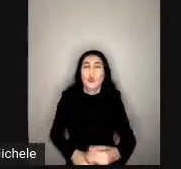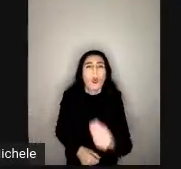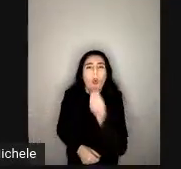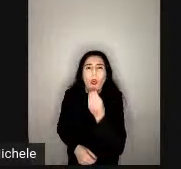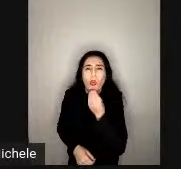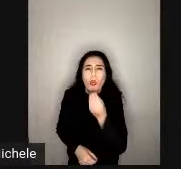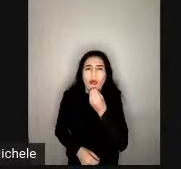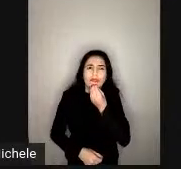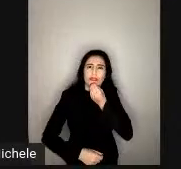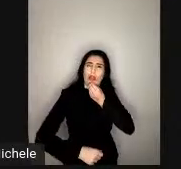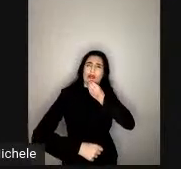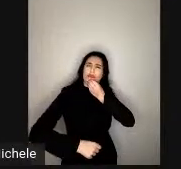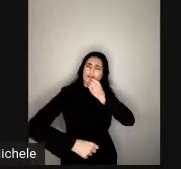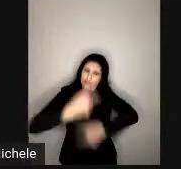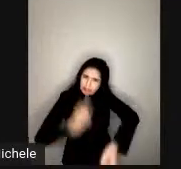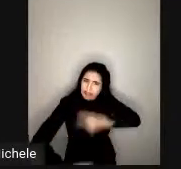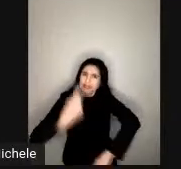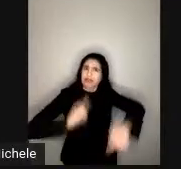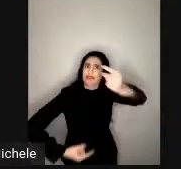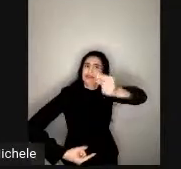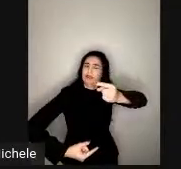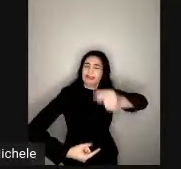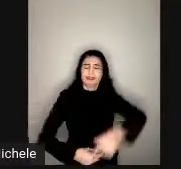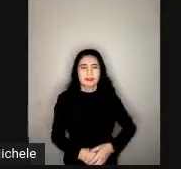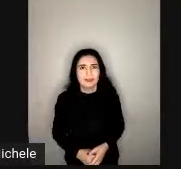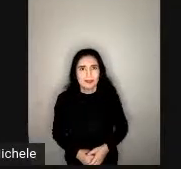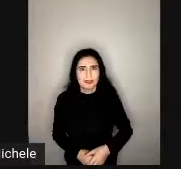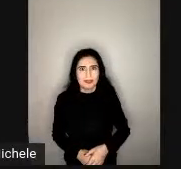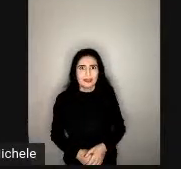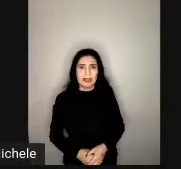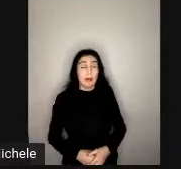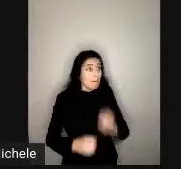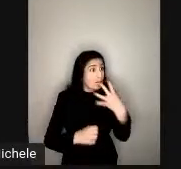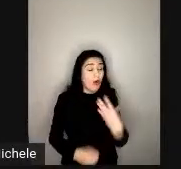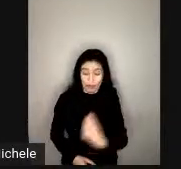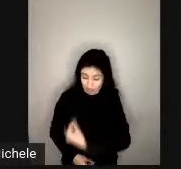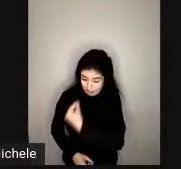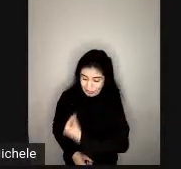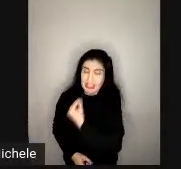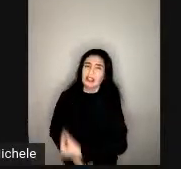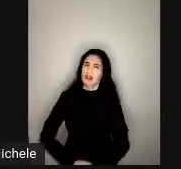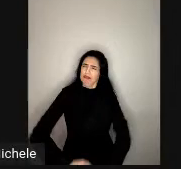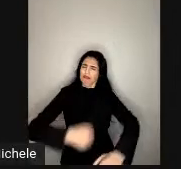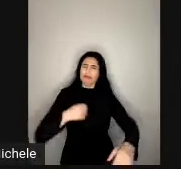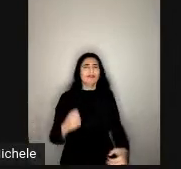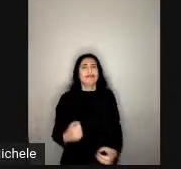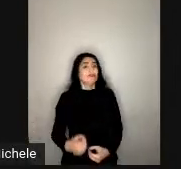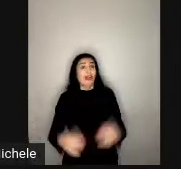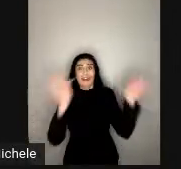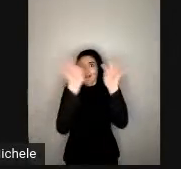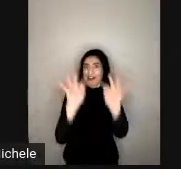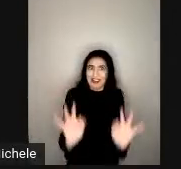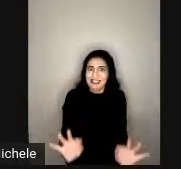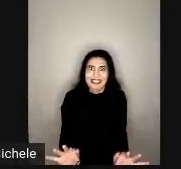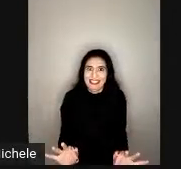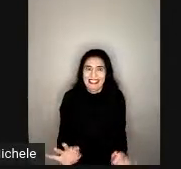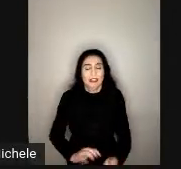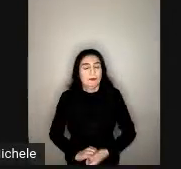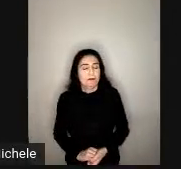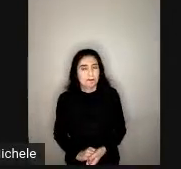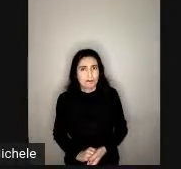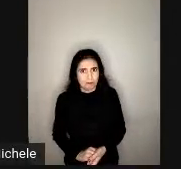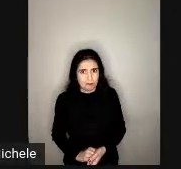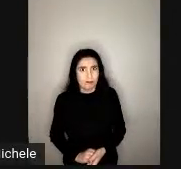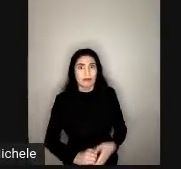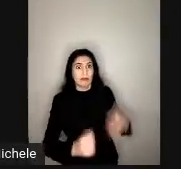eu estou tendo. Que bom poder viver intensamente. E nessa caminhada, tive a